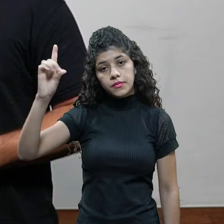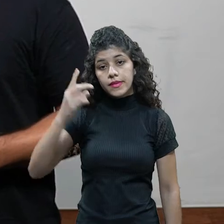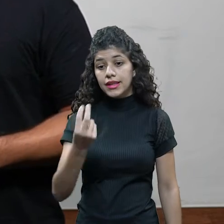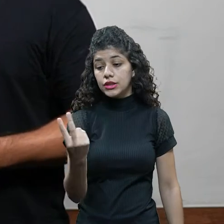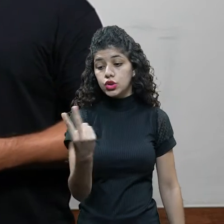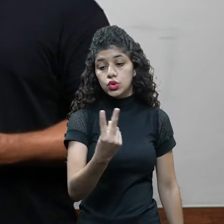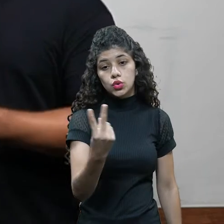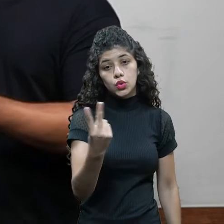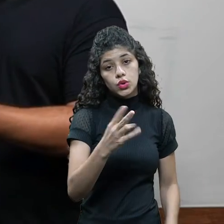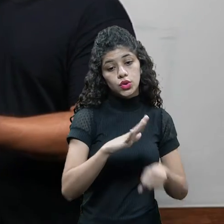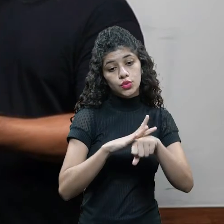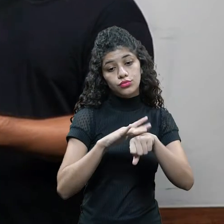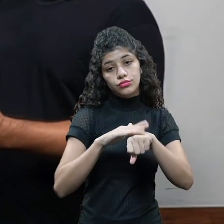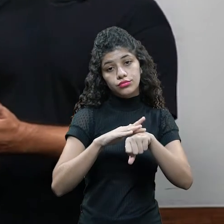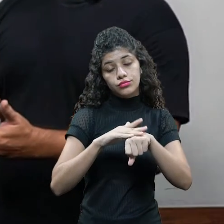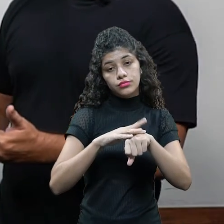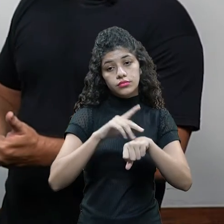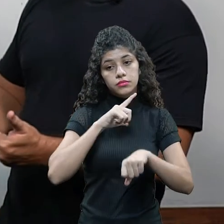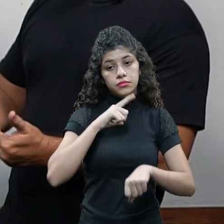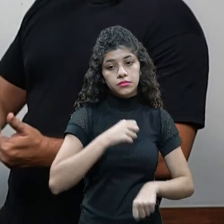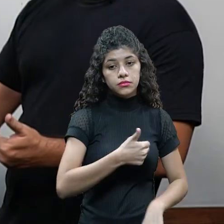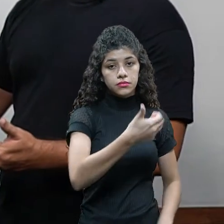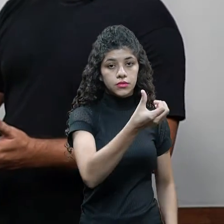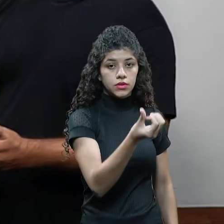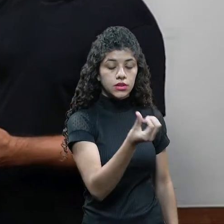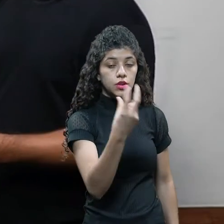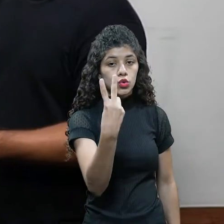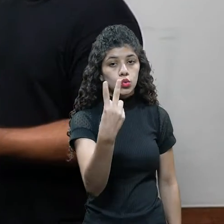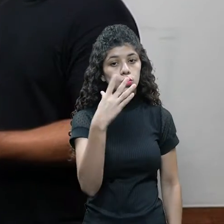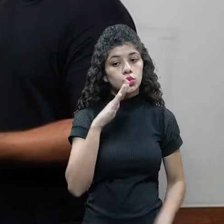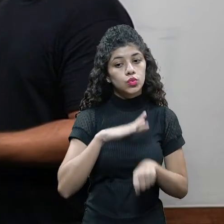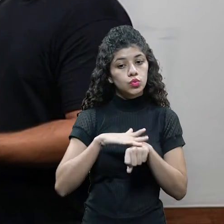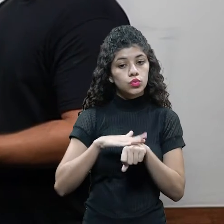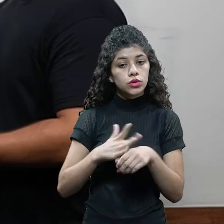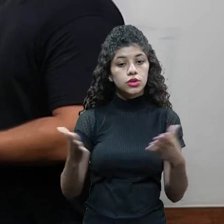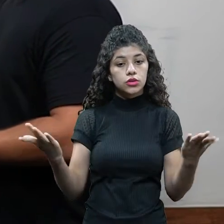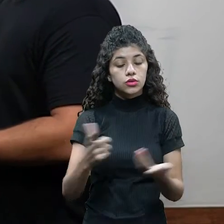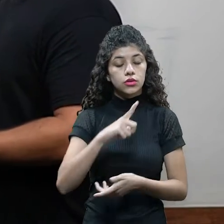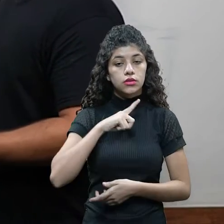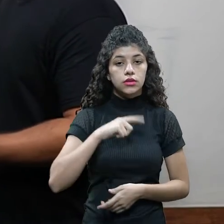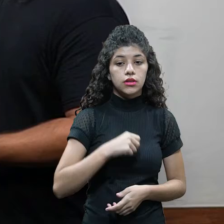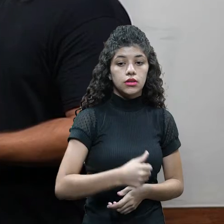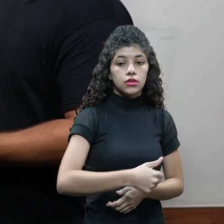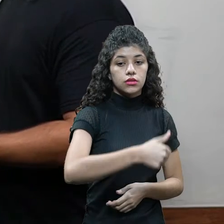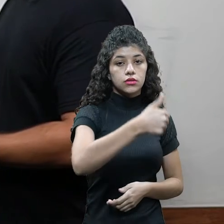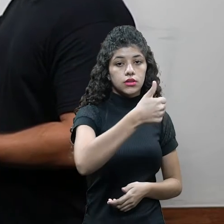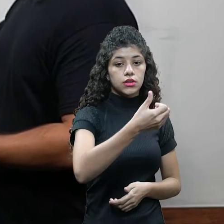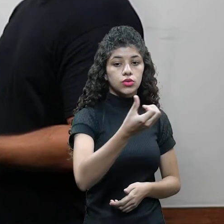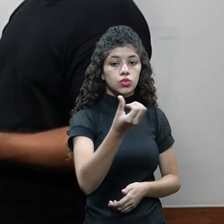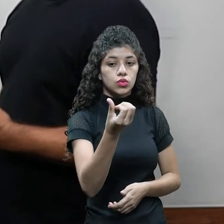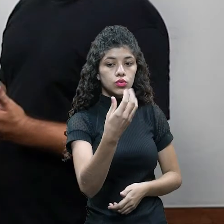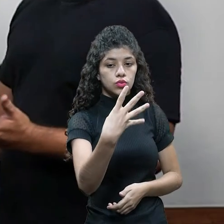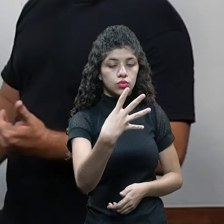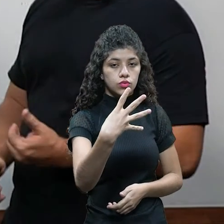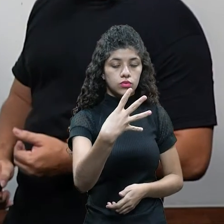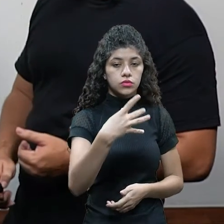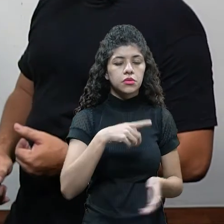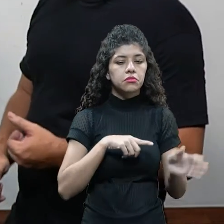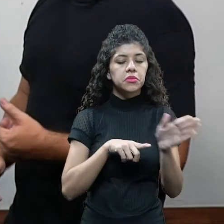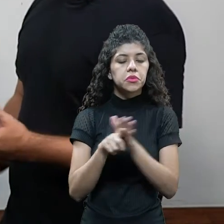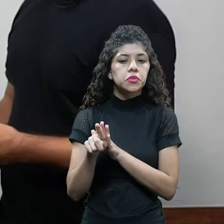homens adoeceram. Então se eu tinha 16, 2 adoeceram, ficaram quantos? 14. E aí a minha pergunta